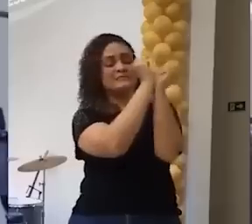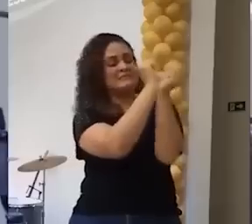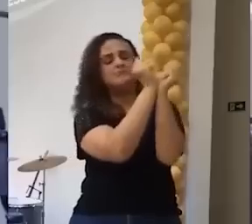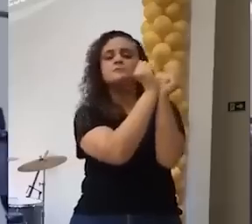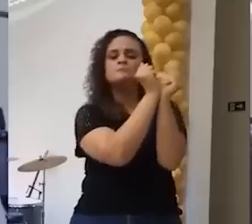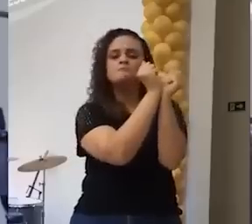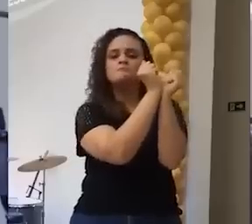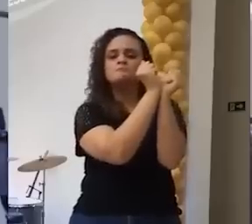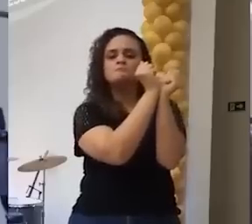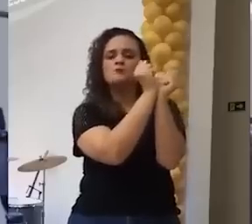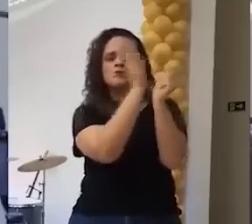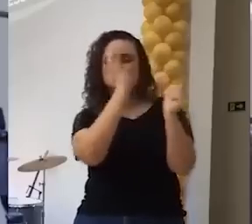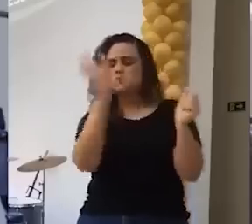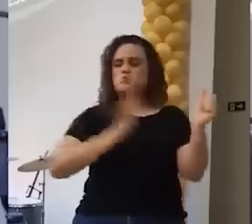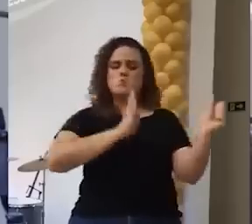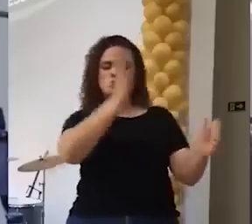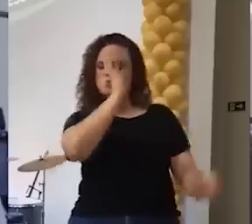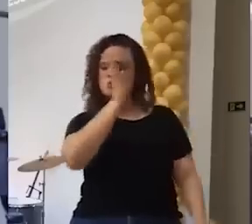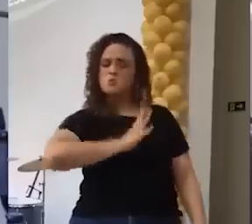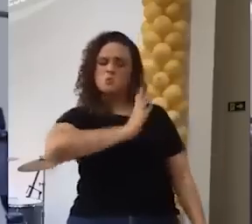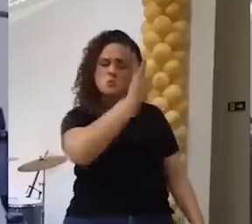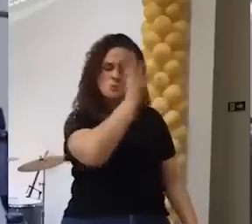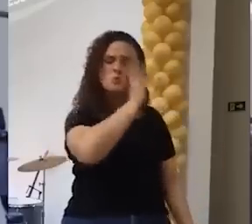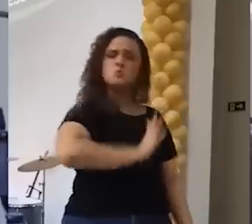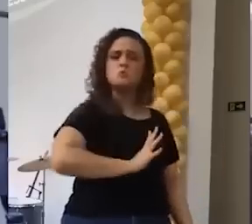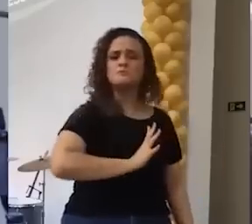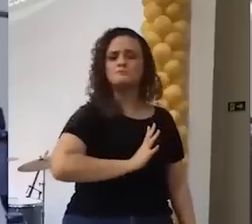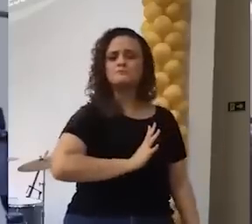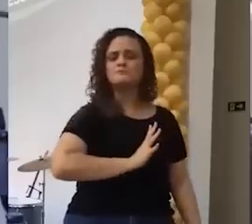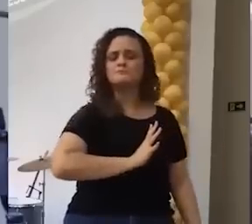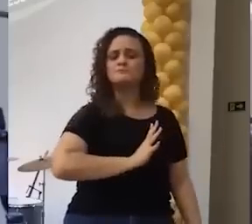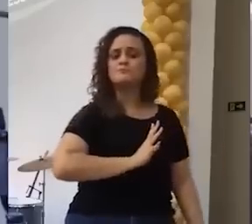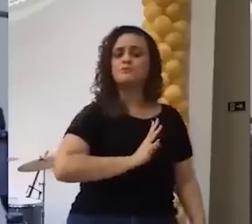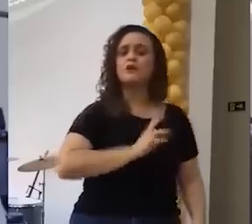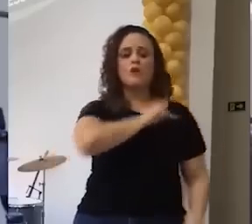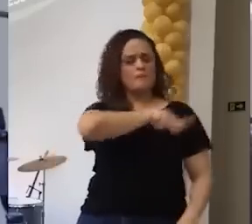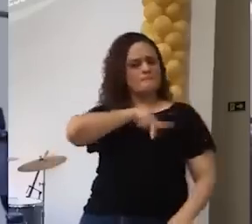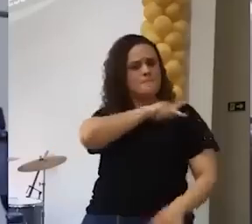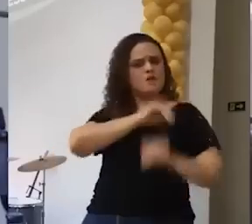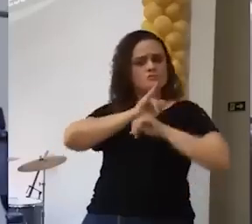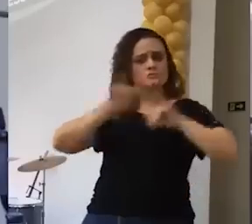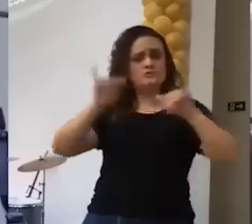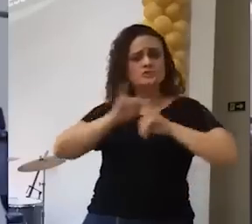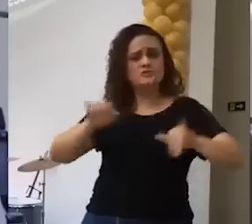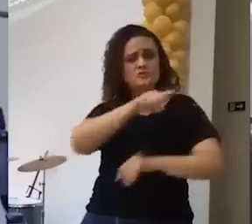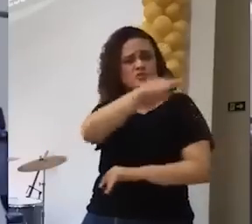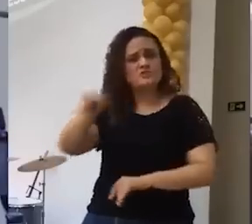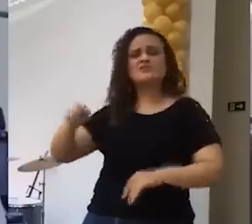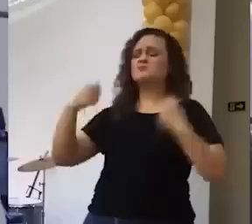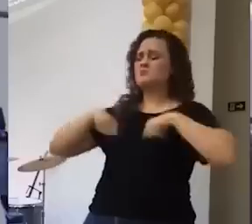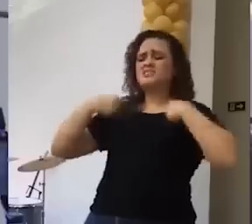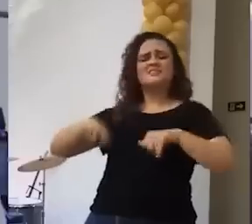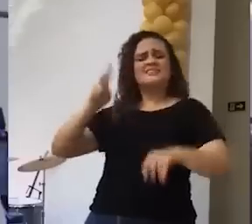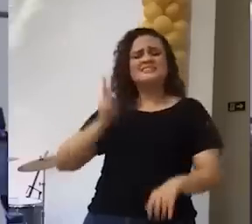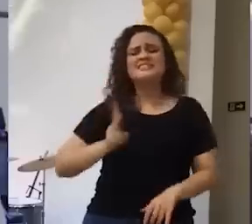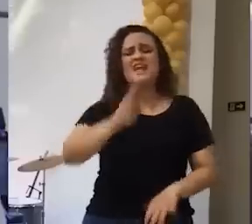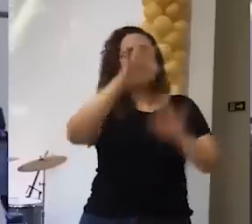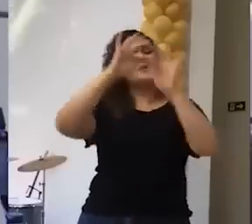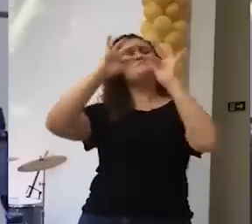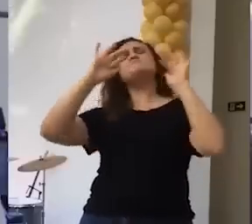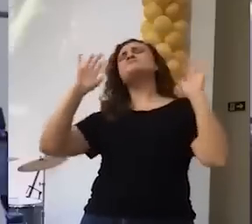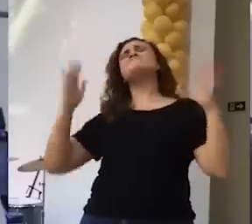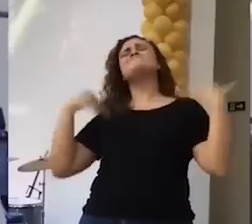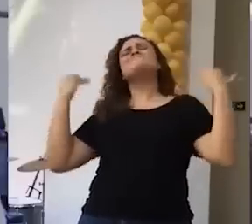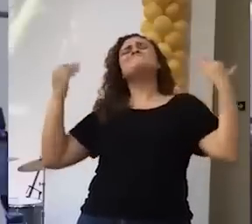sendo acusado injustamente. E ele diz assim: alegrai-vos sempre no Senhor. Outra vez